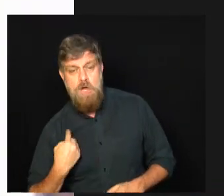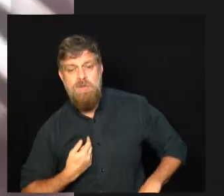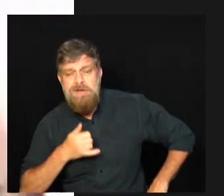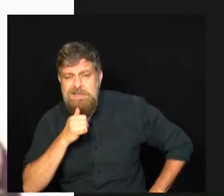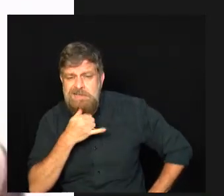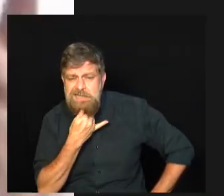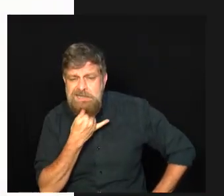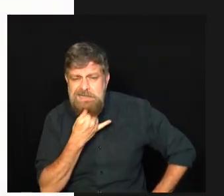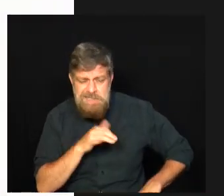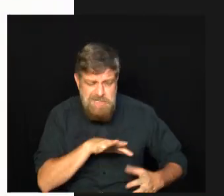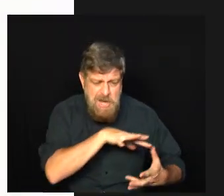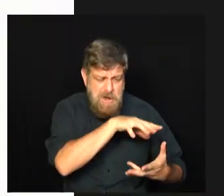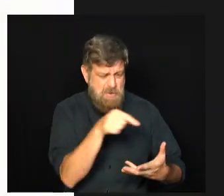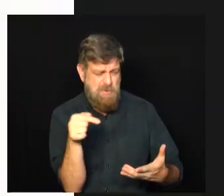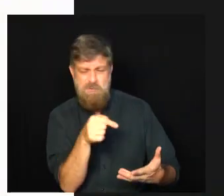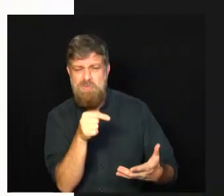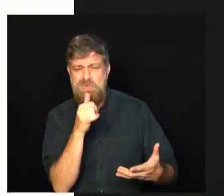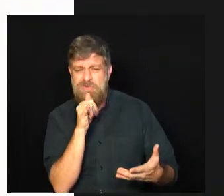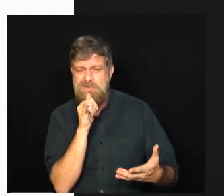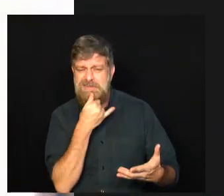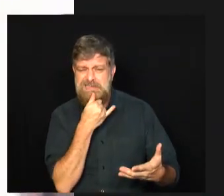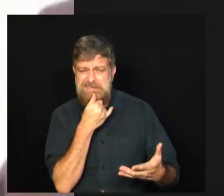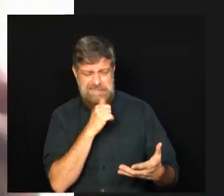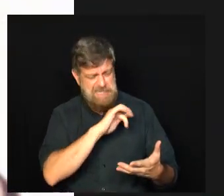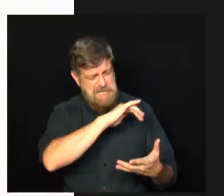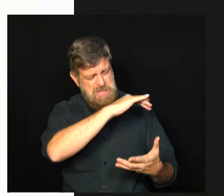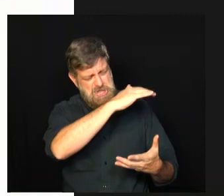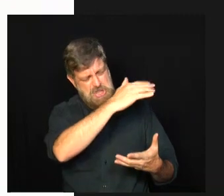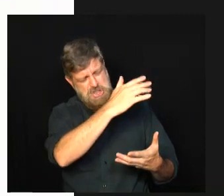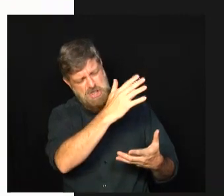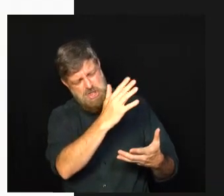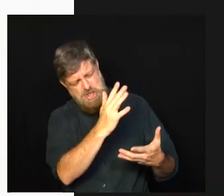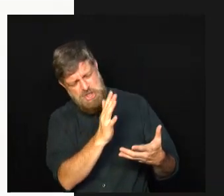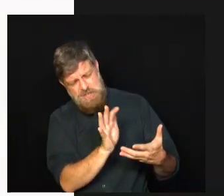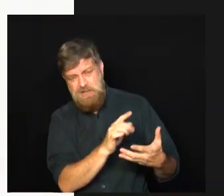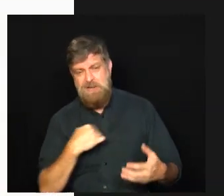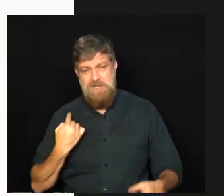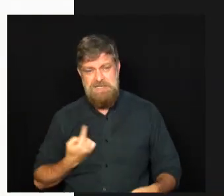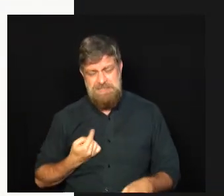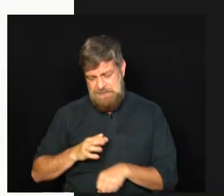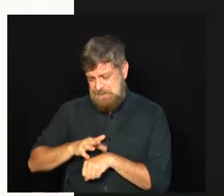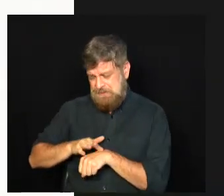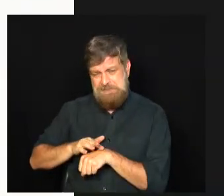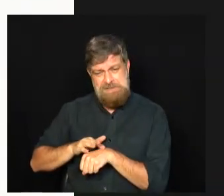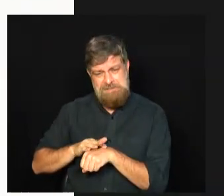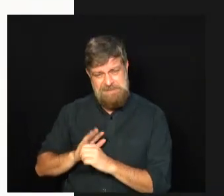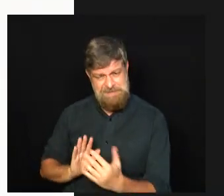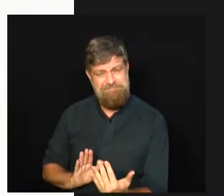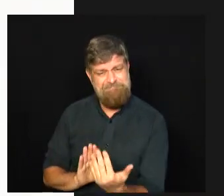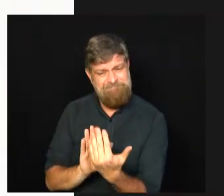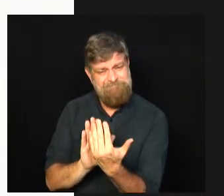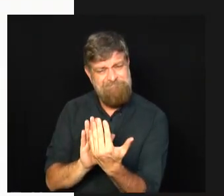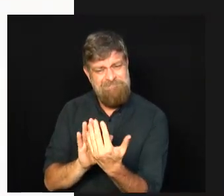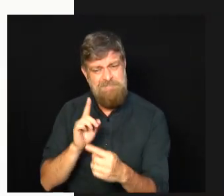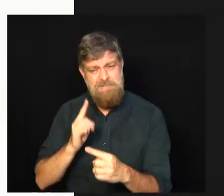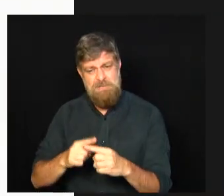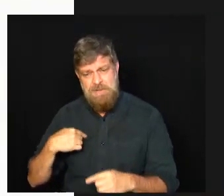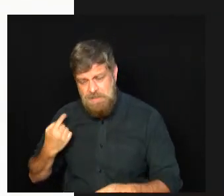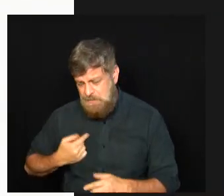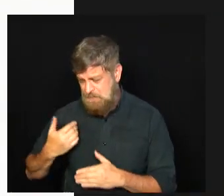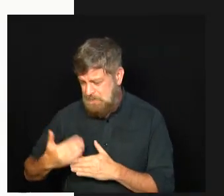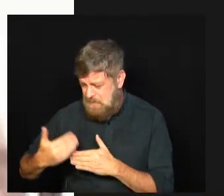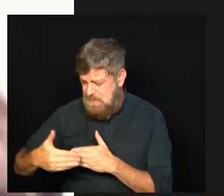o mundo está triste, né? Já temos que enfrentar doenças muito sérias, porque avançamos